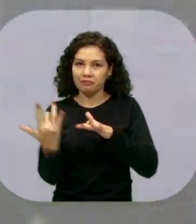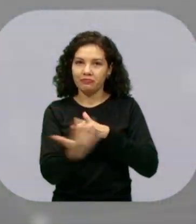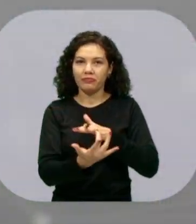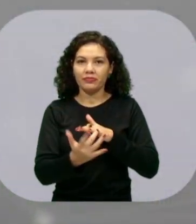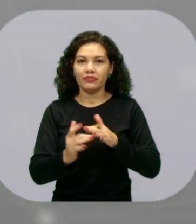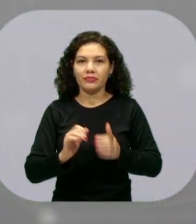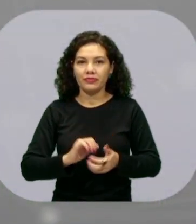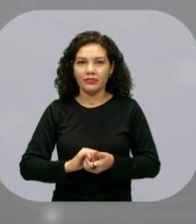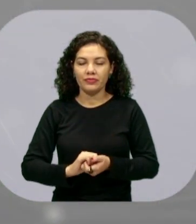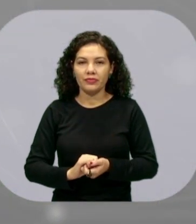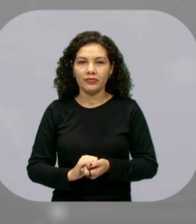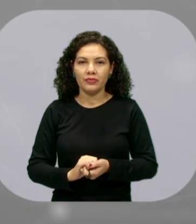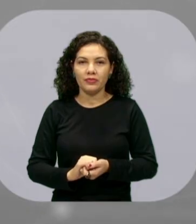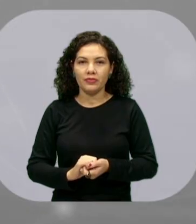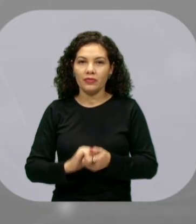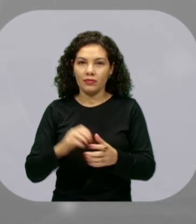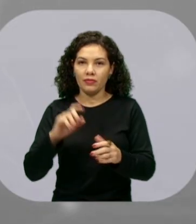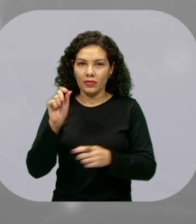sociais.